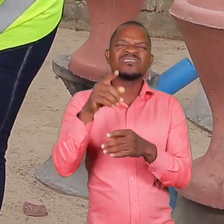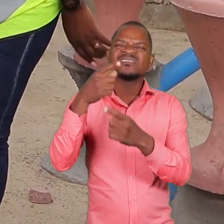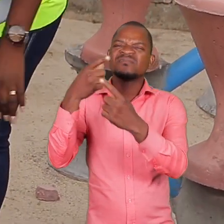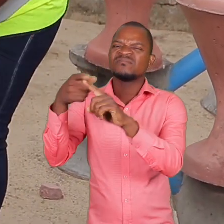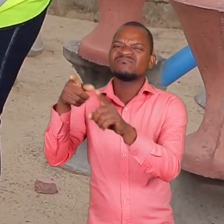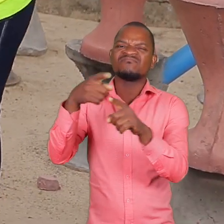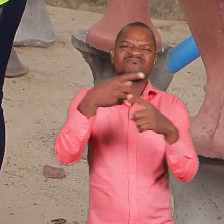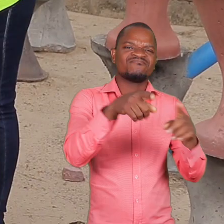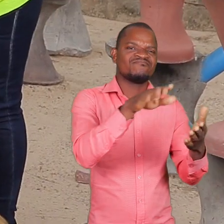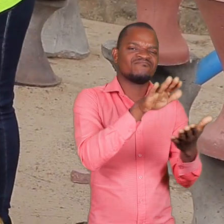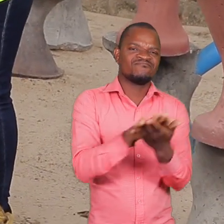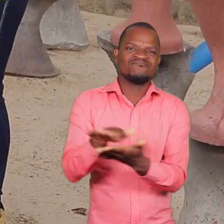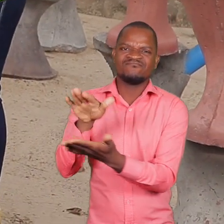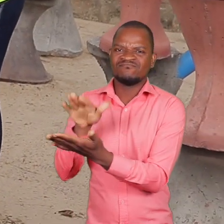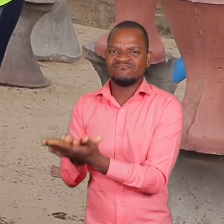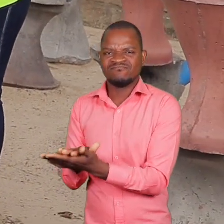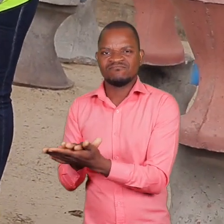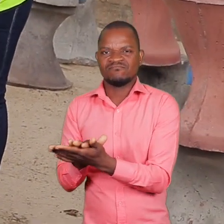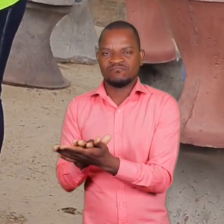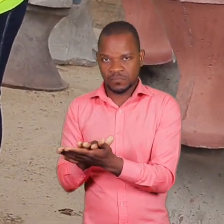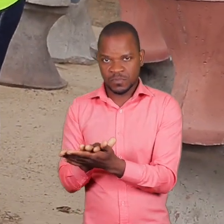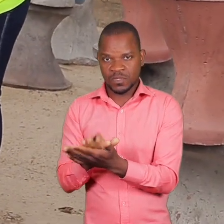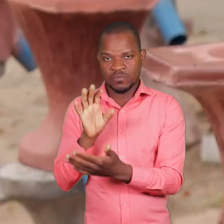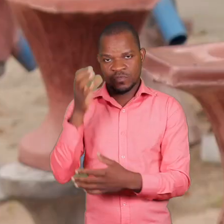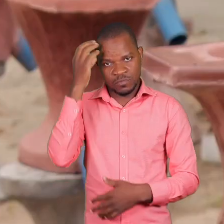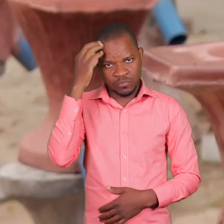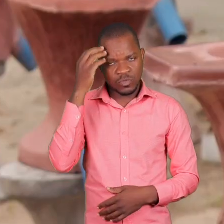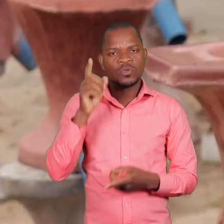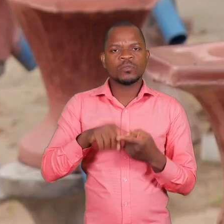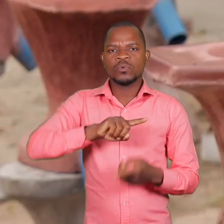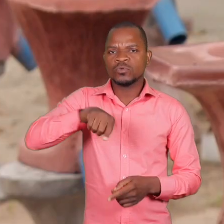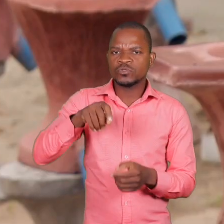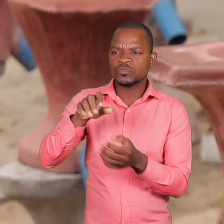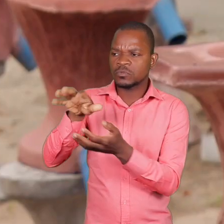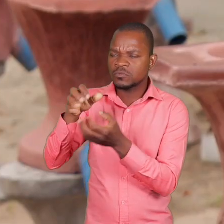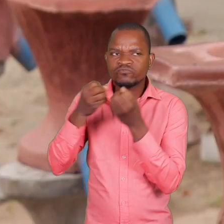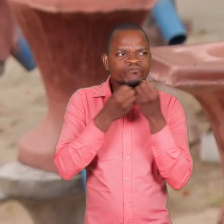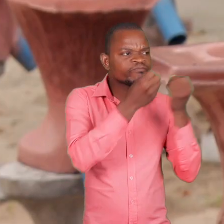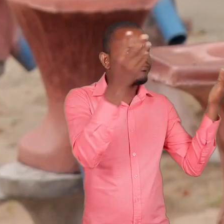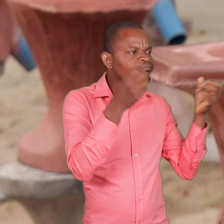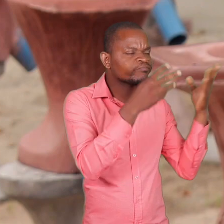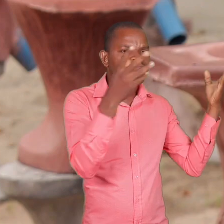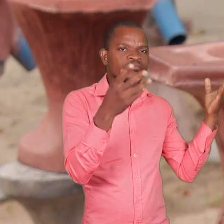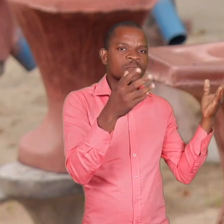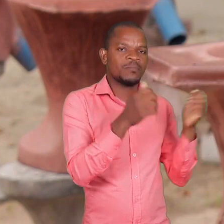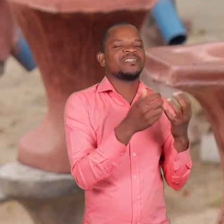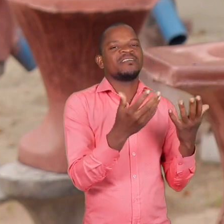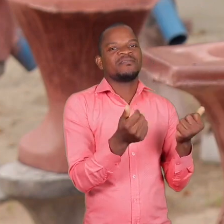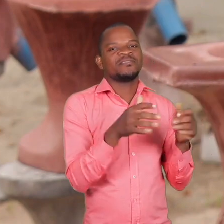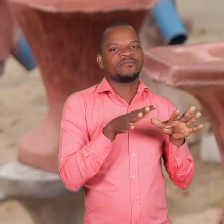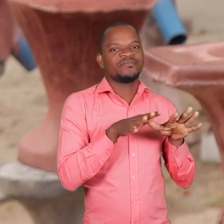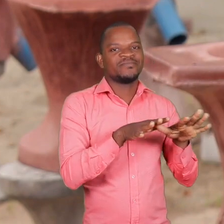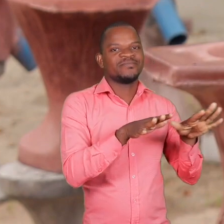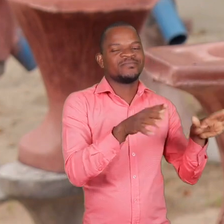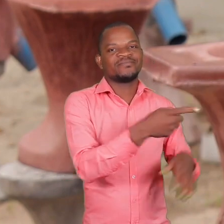agosto, temos em Molotana, nós também fazemos campanhas, então já o produto já é mais